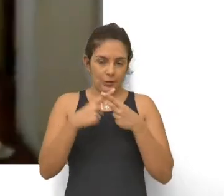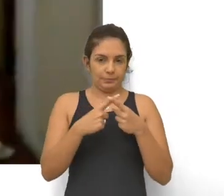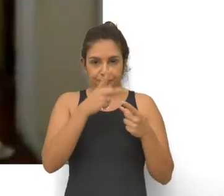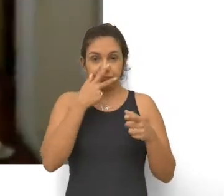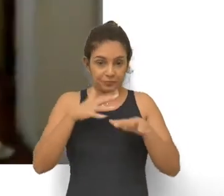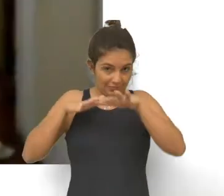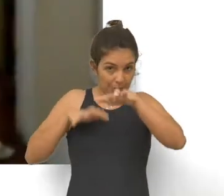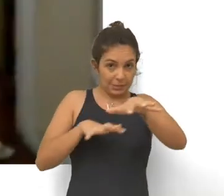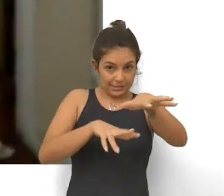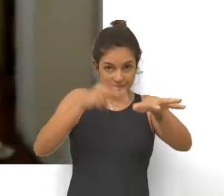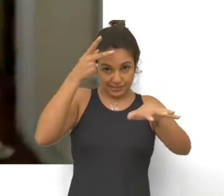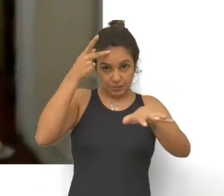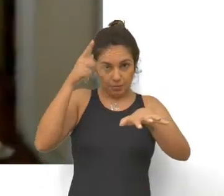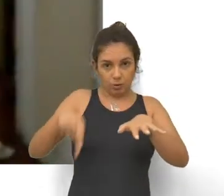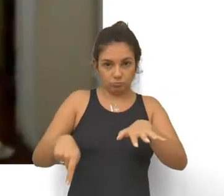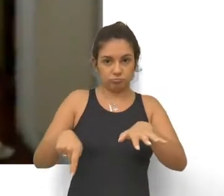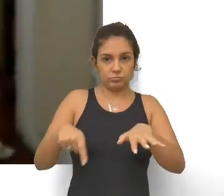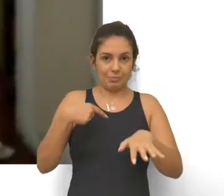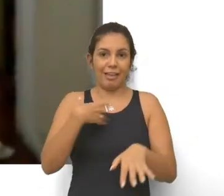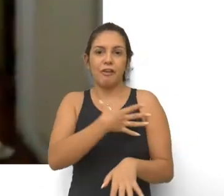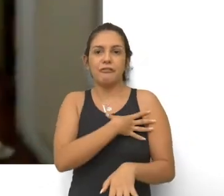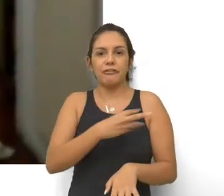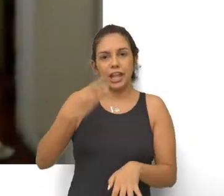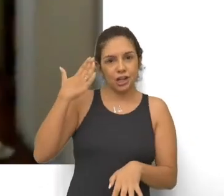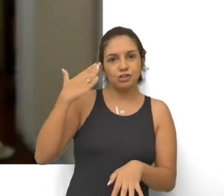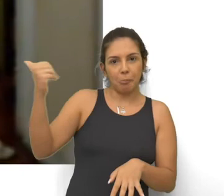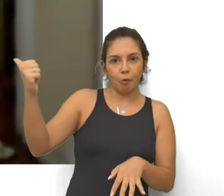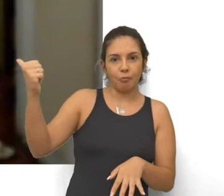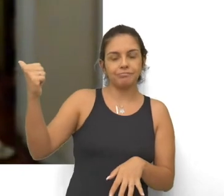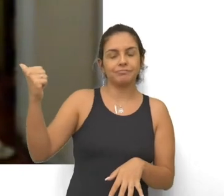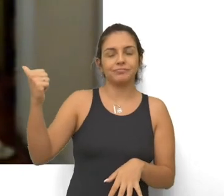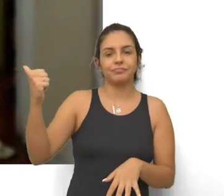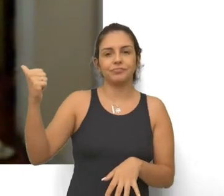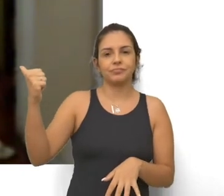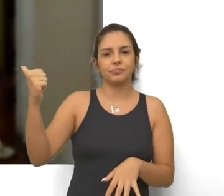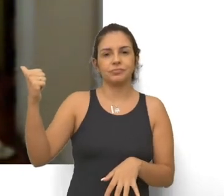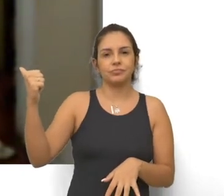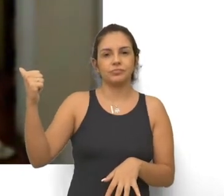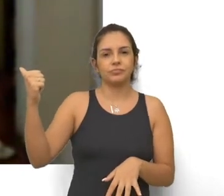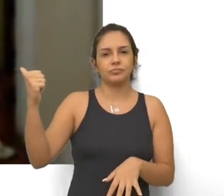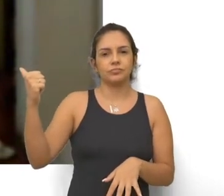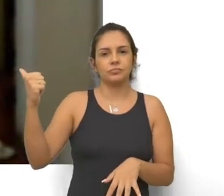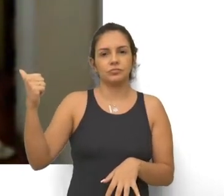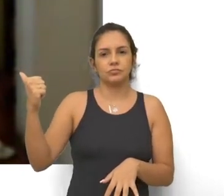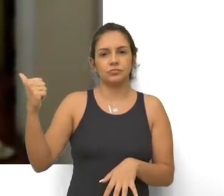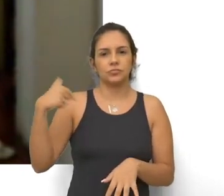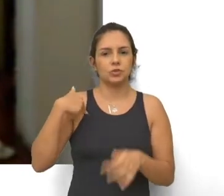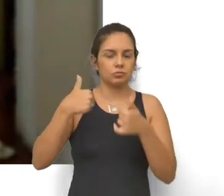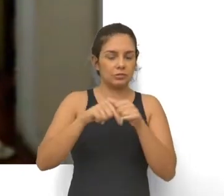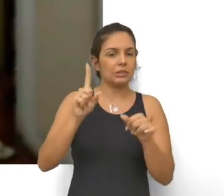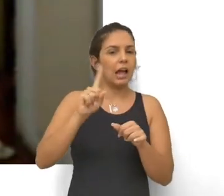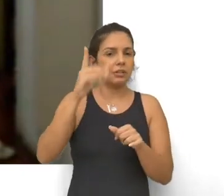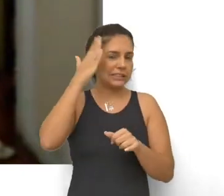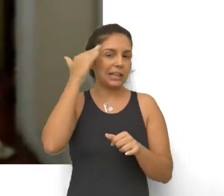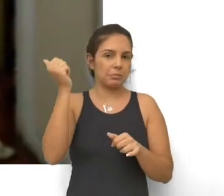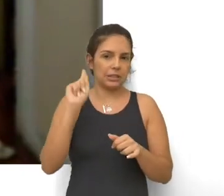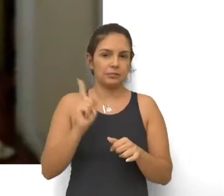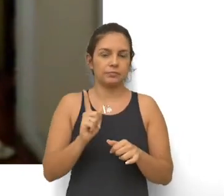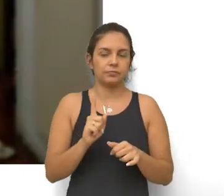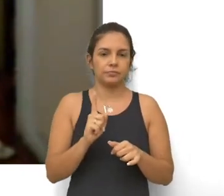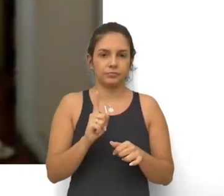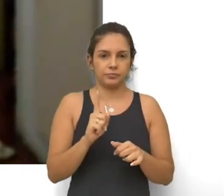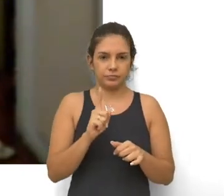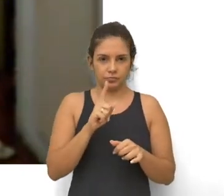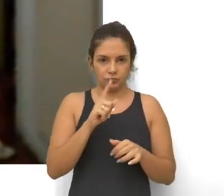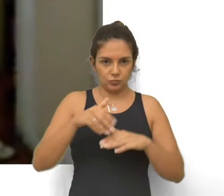teve aqui em São Paulo, eu fui porque minha filha me chamou, a Ana. Saiu do lado, eu não estava antenado que ia ter. Saiu do Lago